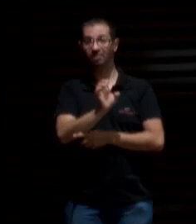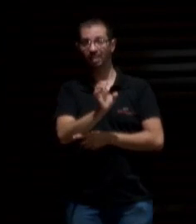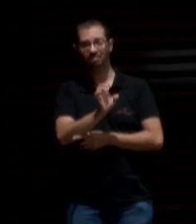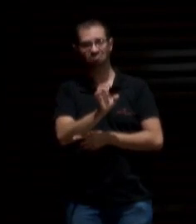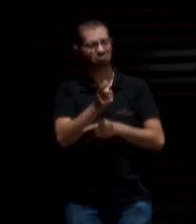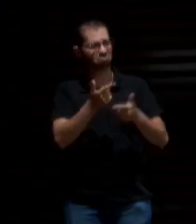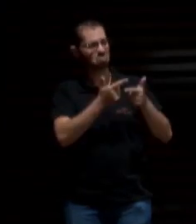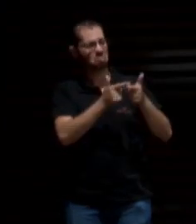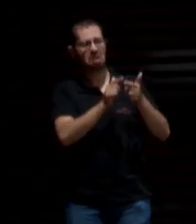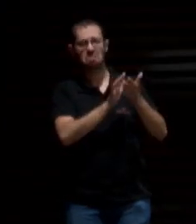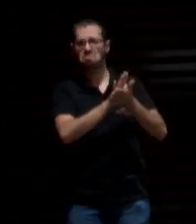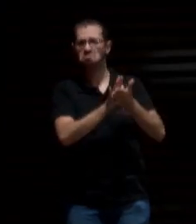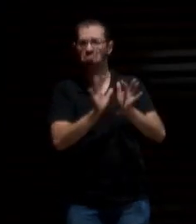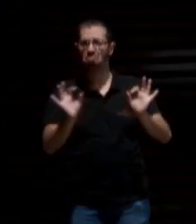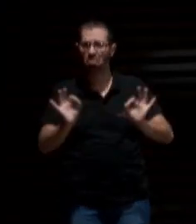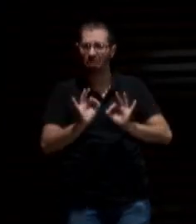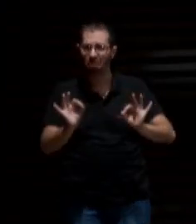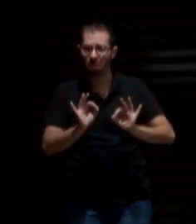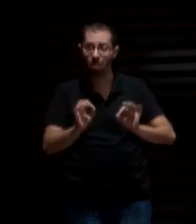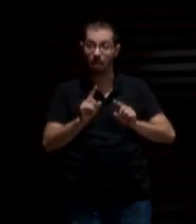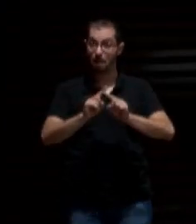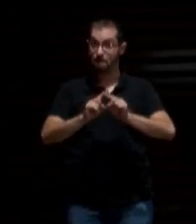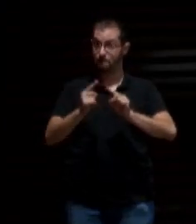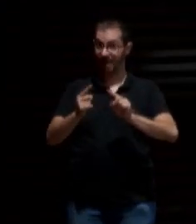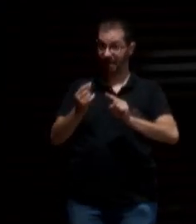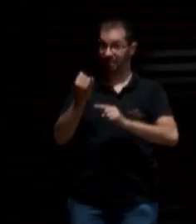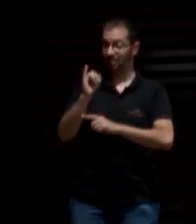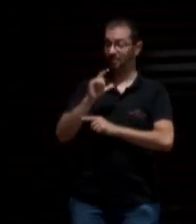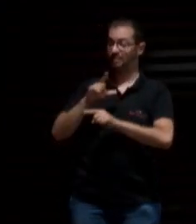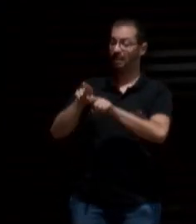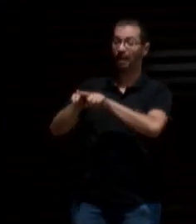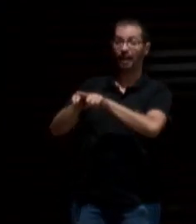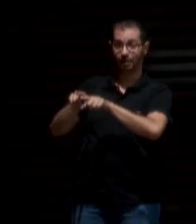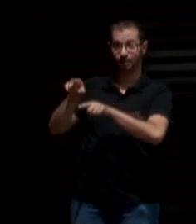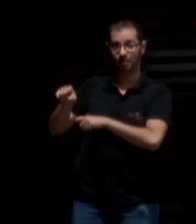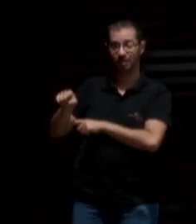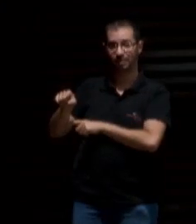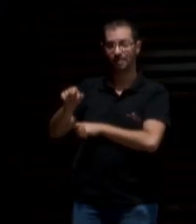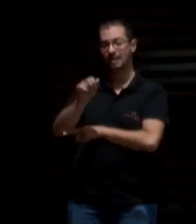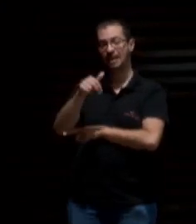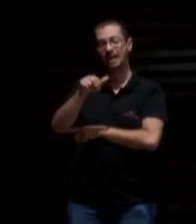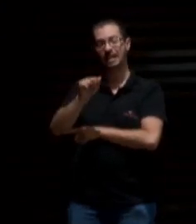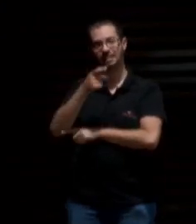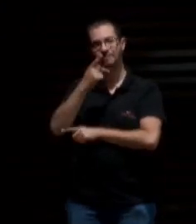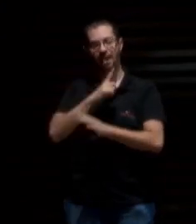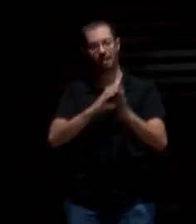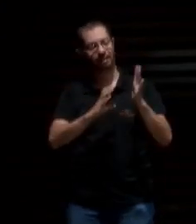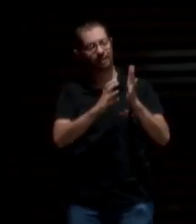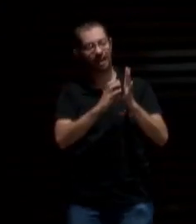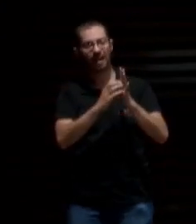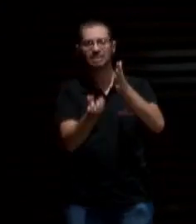nenhum. Mas, se aquela irmã nossa, Ana Paula, disse que a AIDS surgiu em